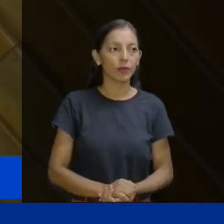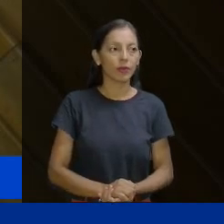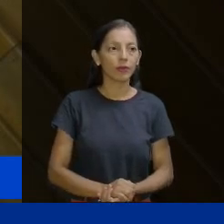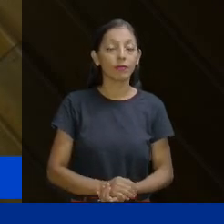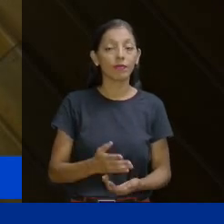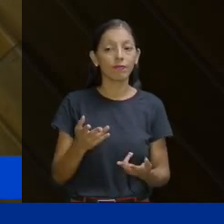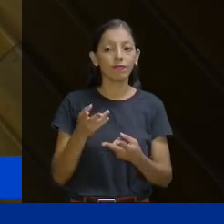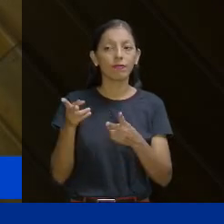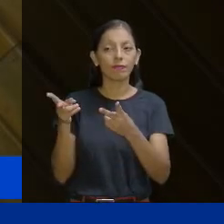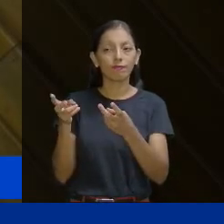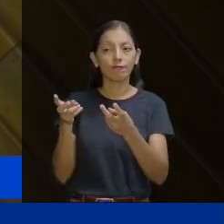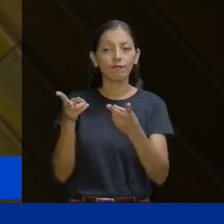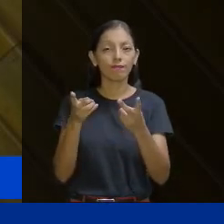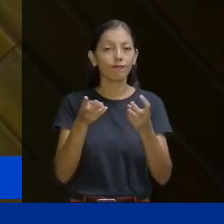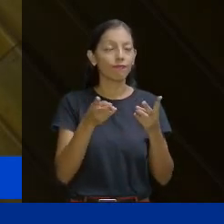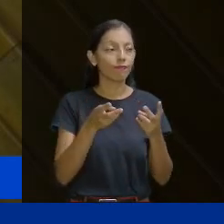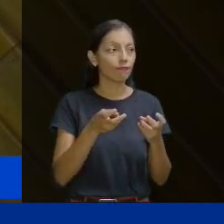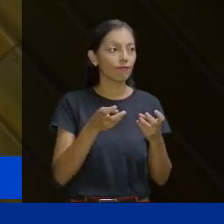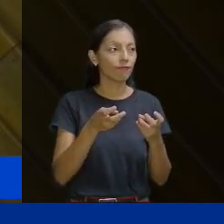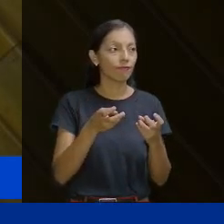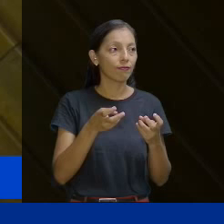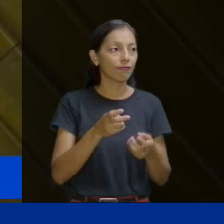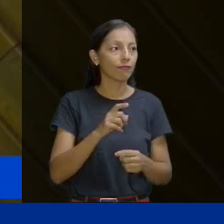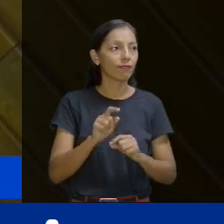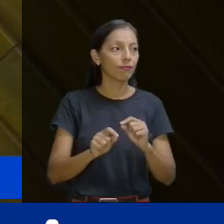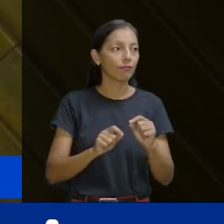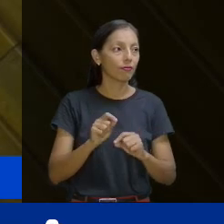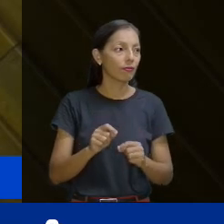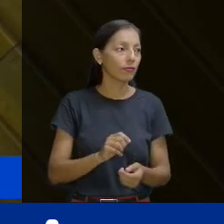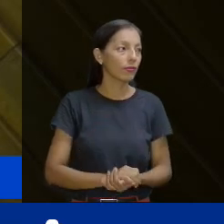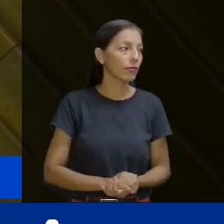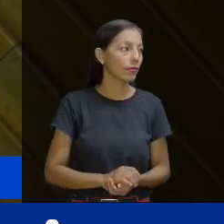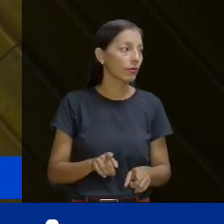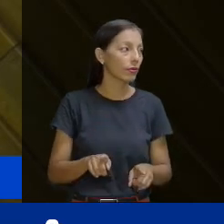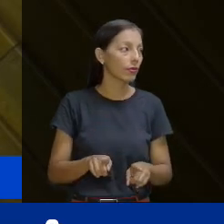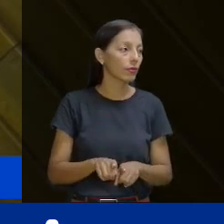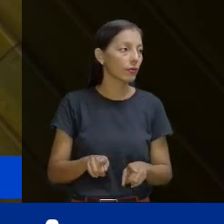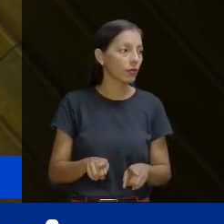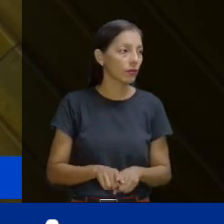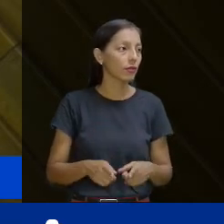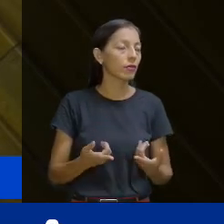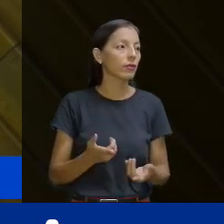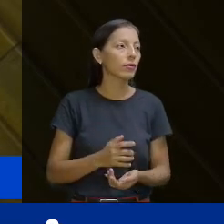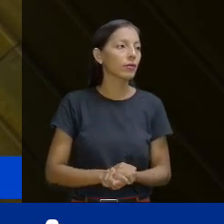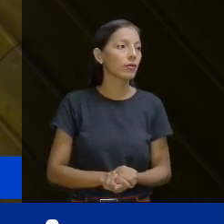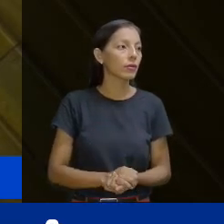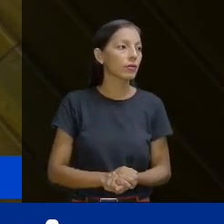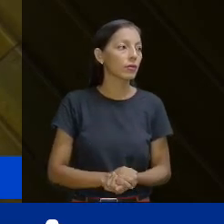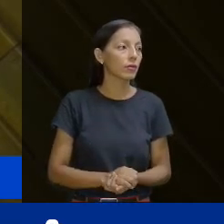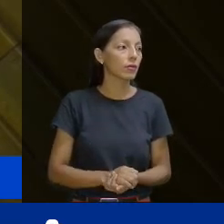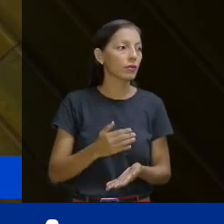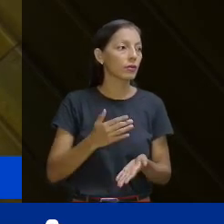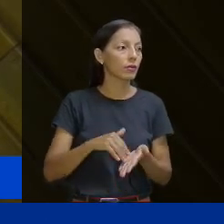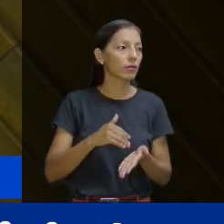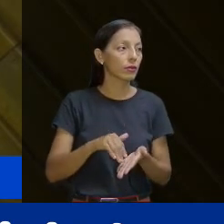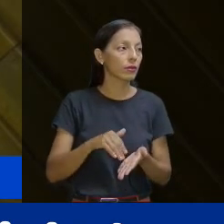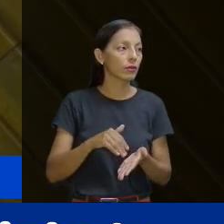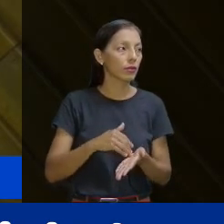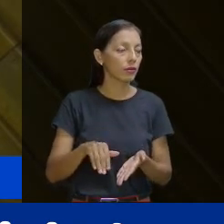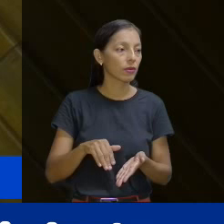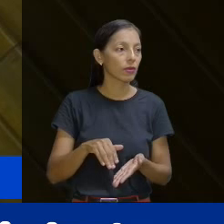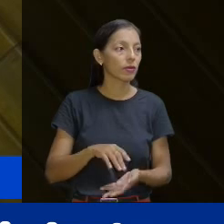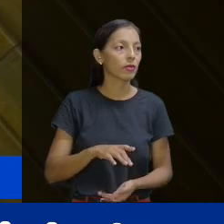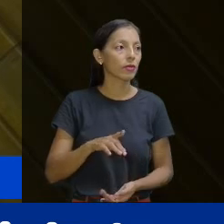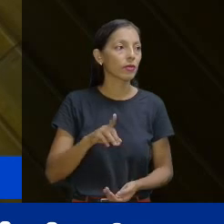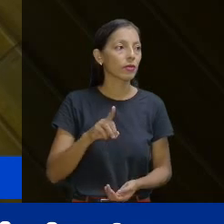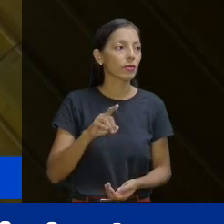aqui, logo à frente, a Dilma, que faz o papel de secretária de administração, e é uma